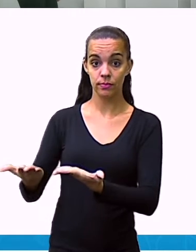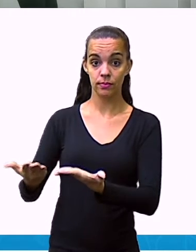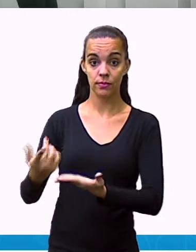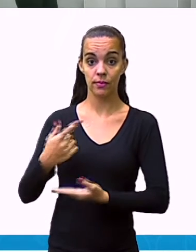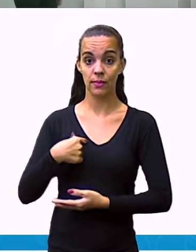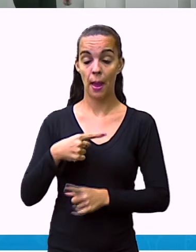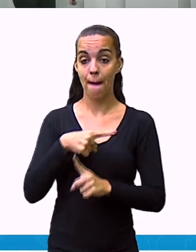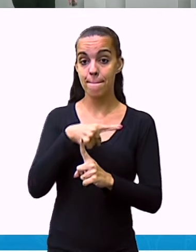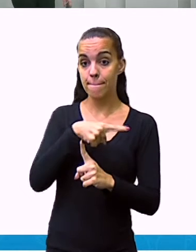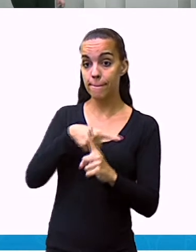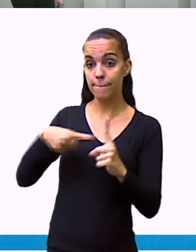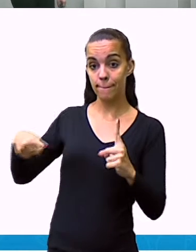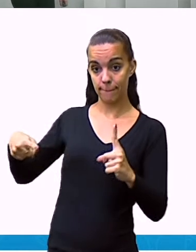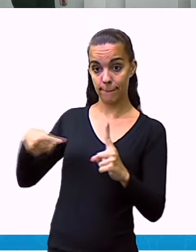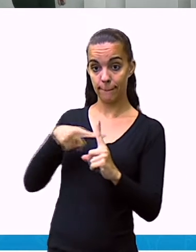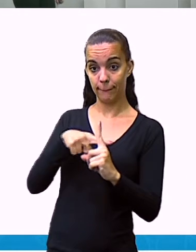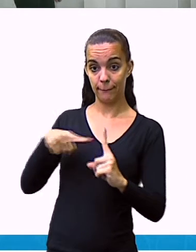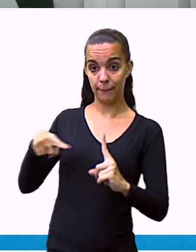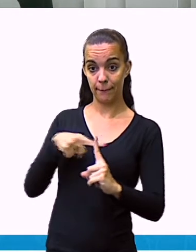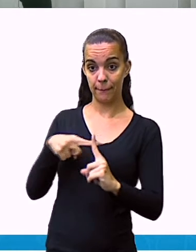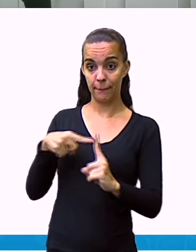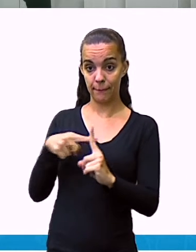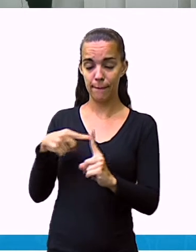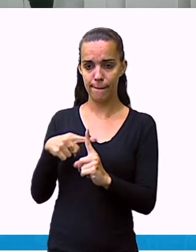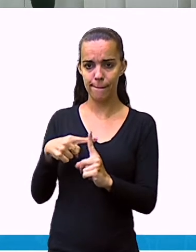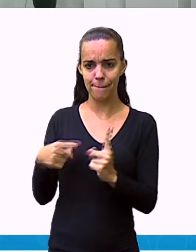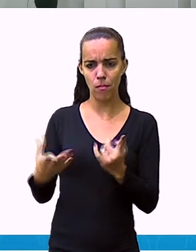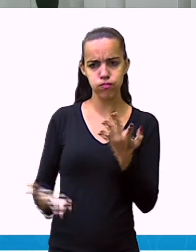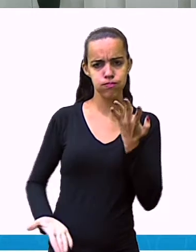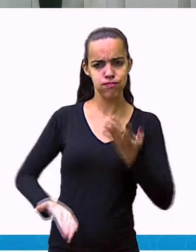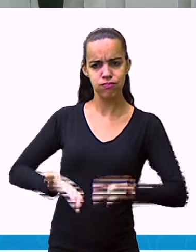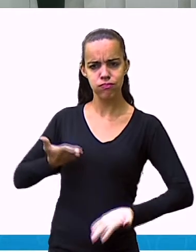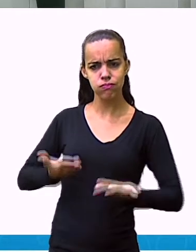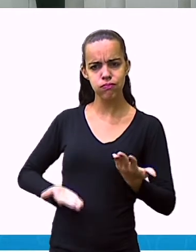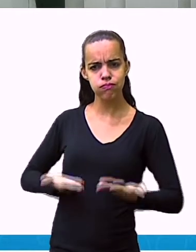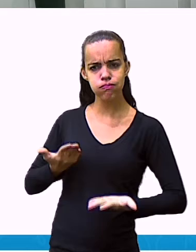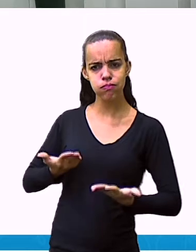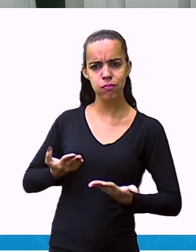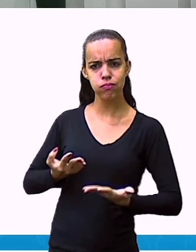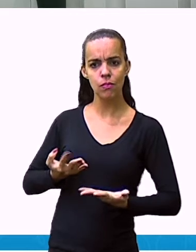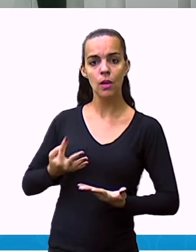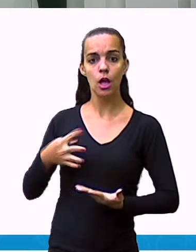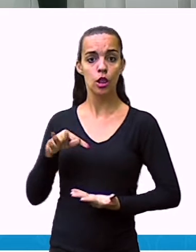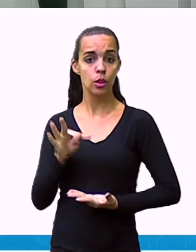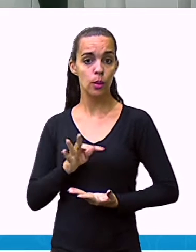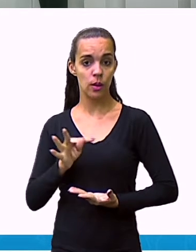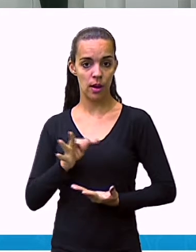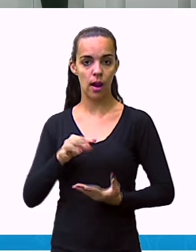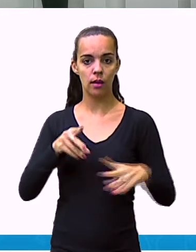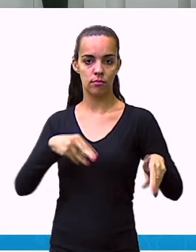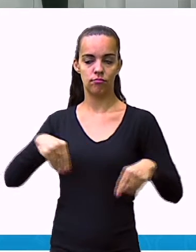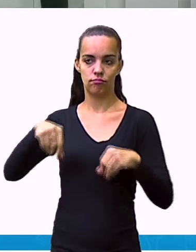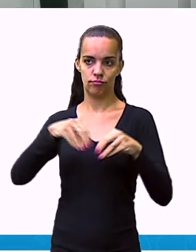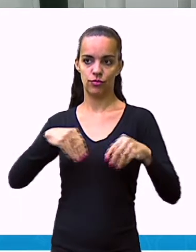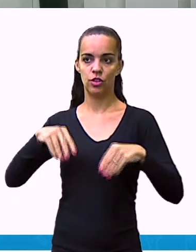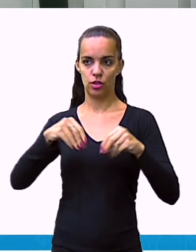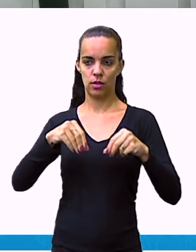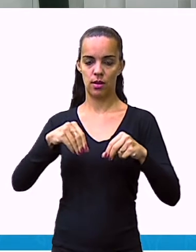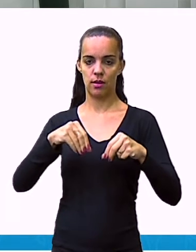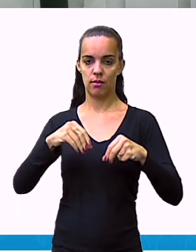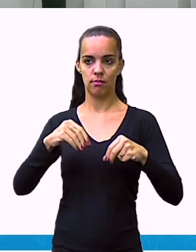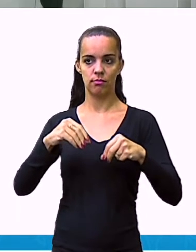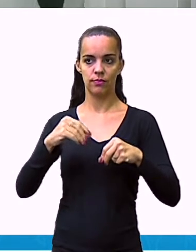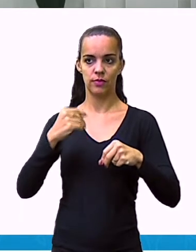6 toneladas de areia Olha bem então aqui ele tá falando 500